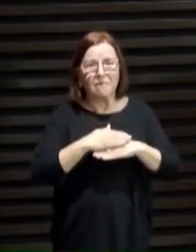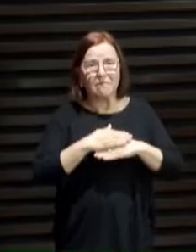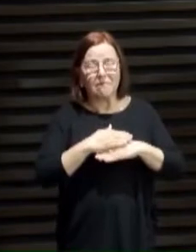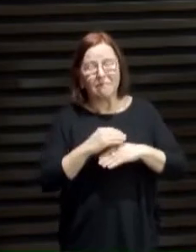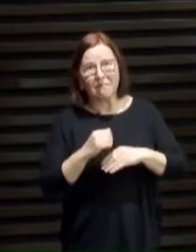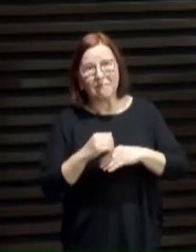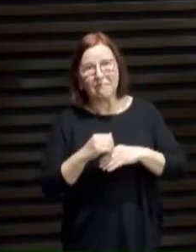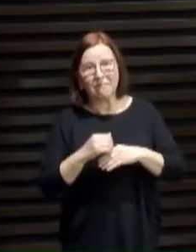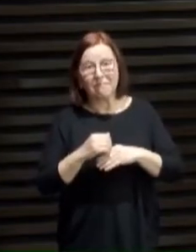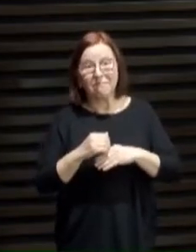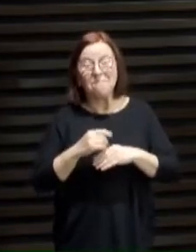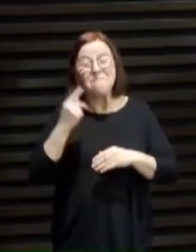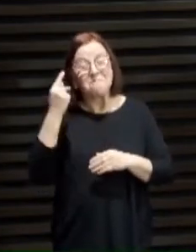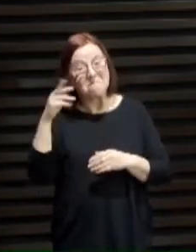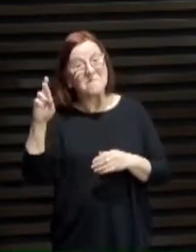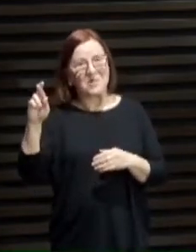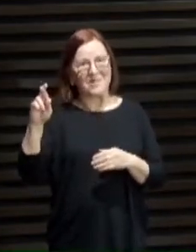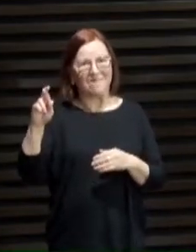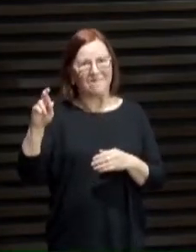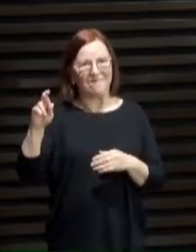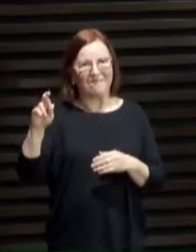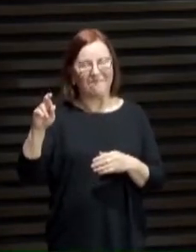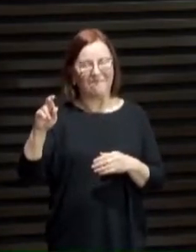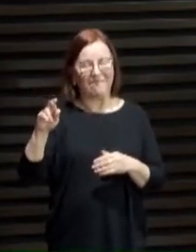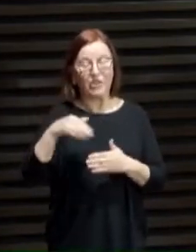A morte.